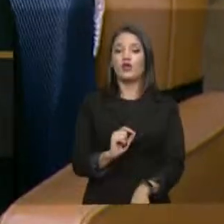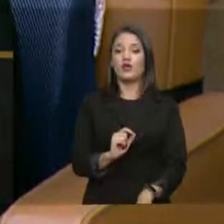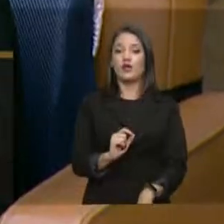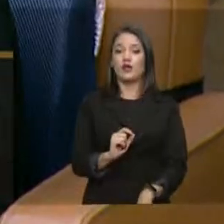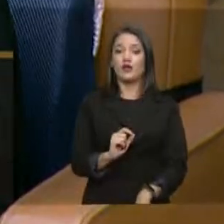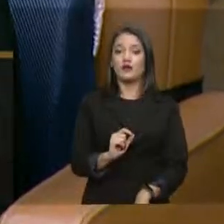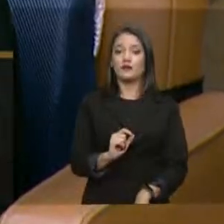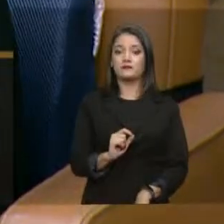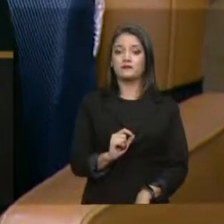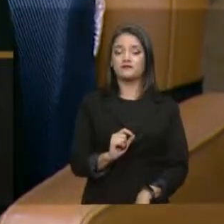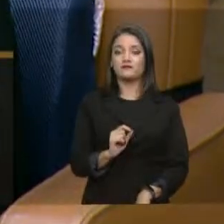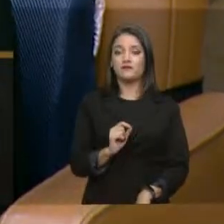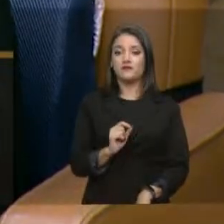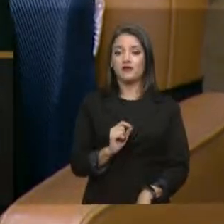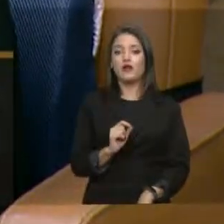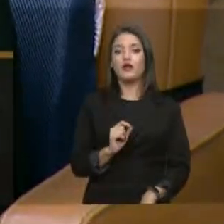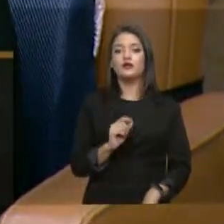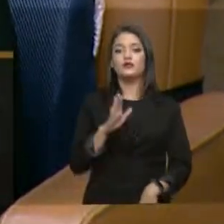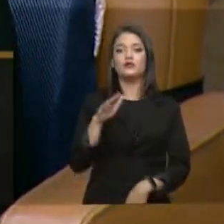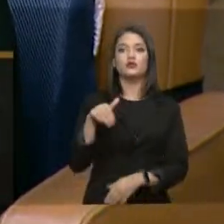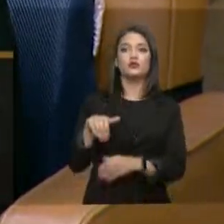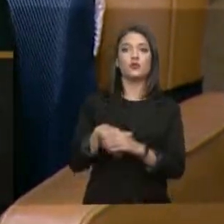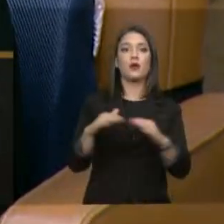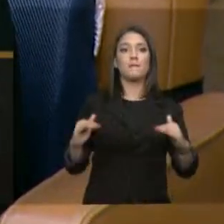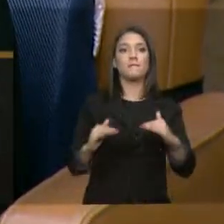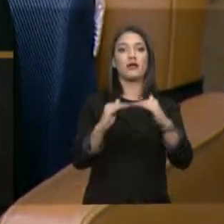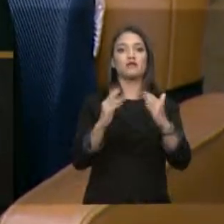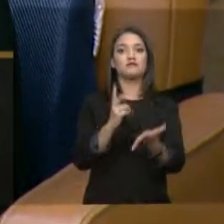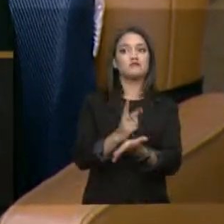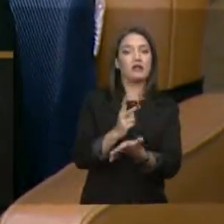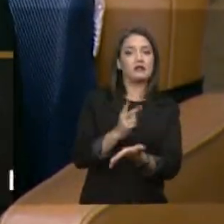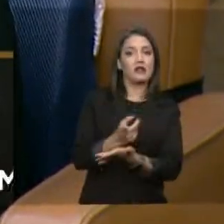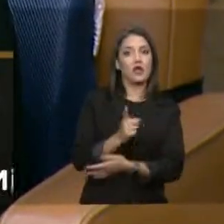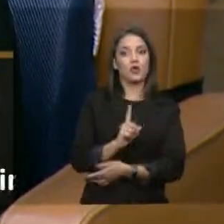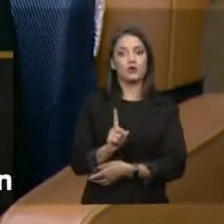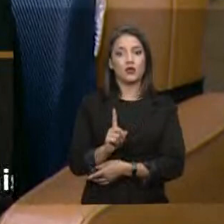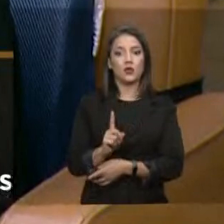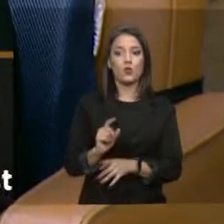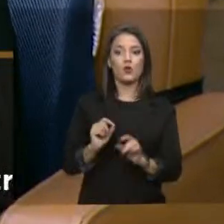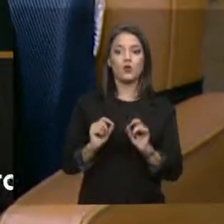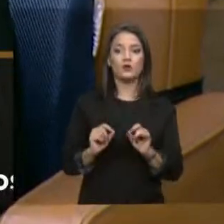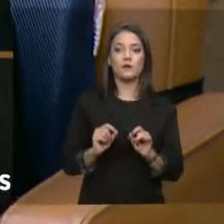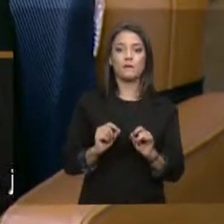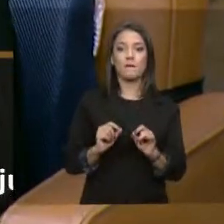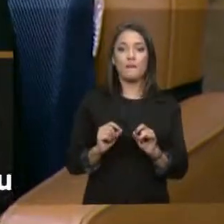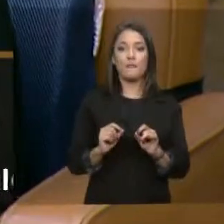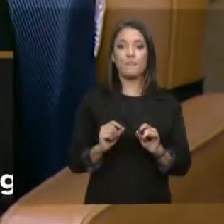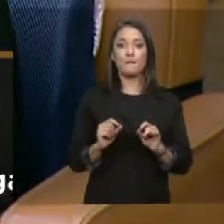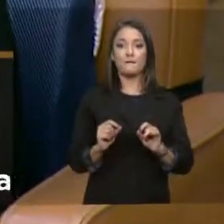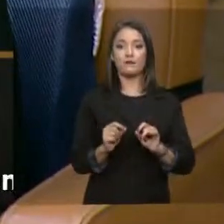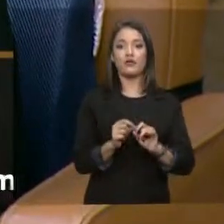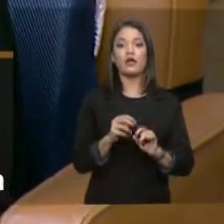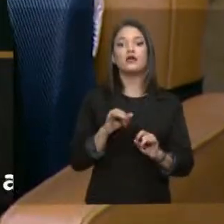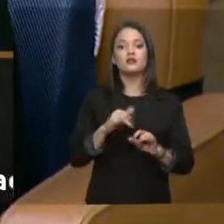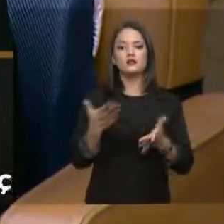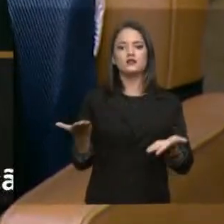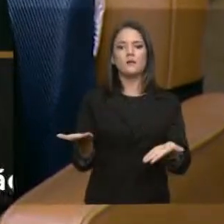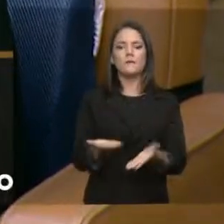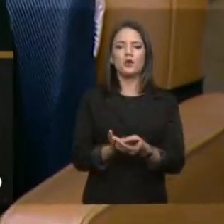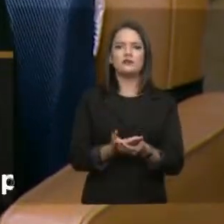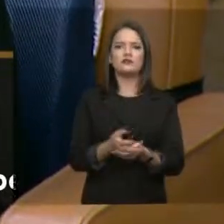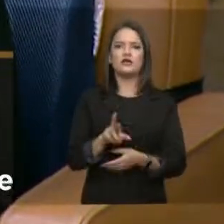da prevalência ou não do empate. Qual seja essa questão? É justamente o cabimento ou não da rescisória em